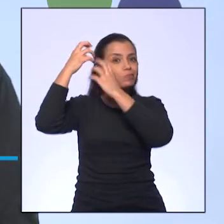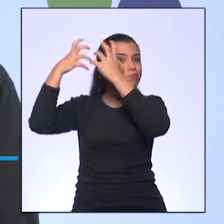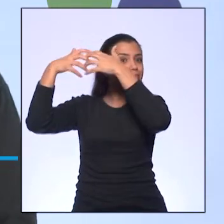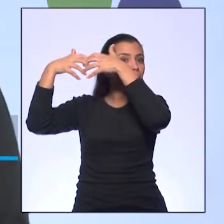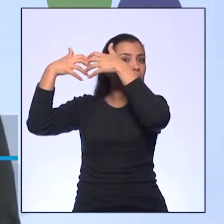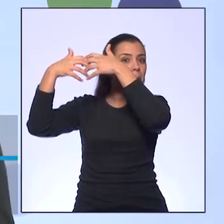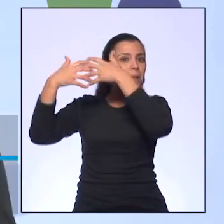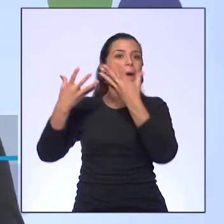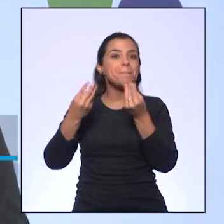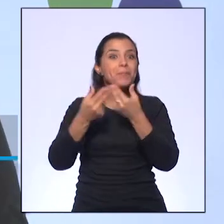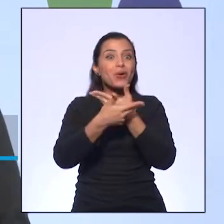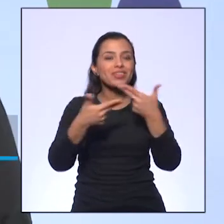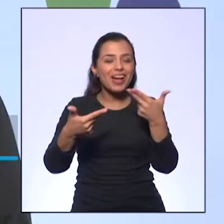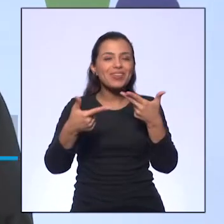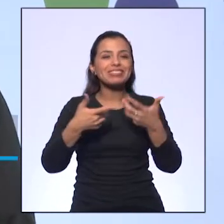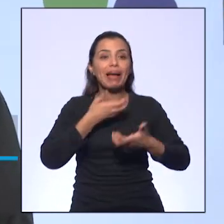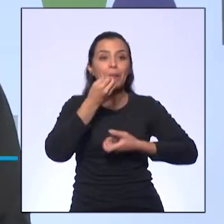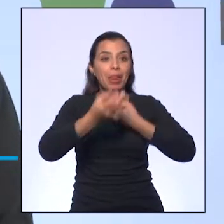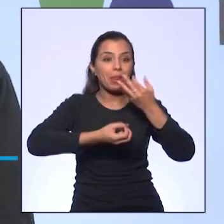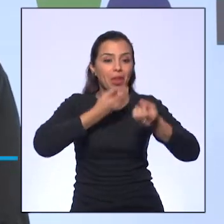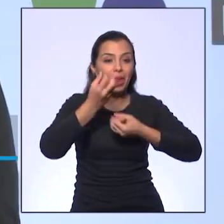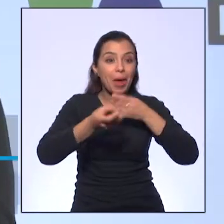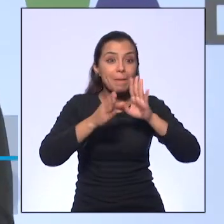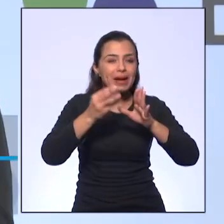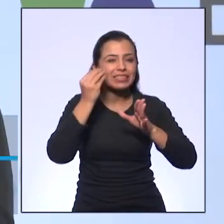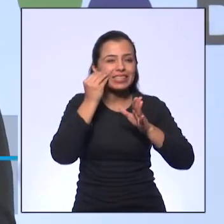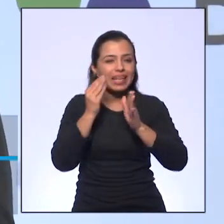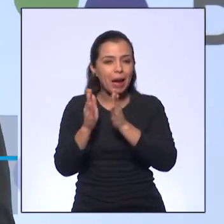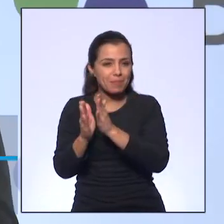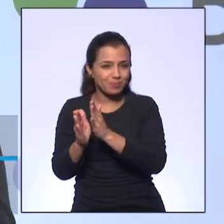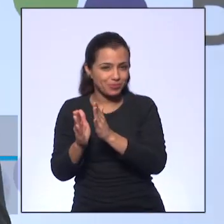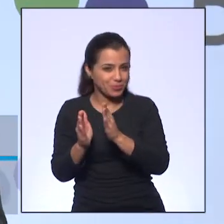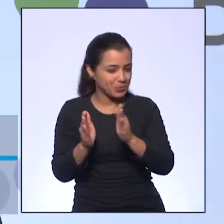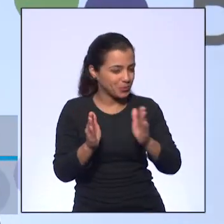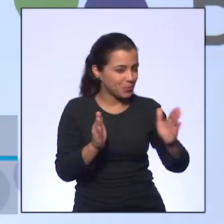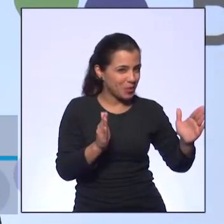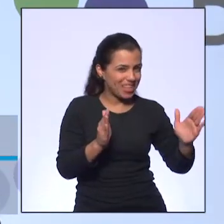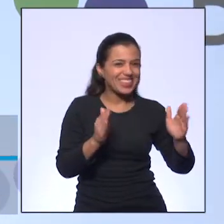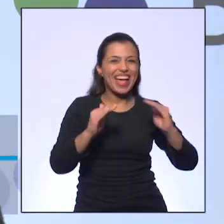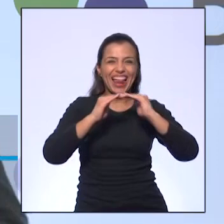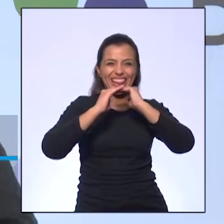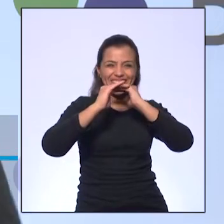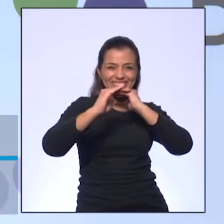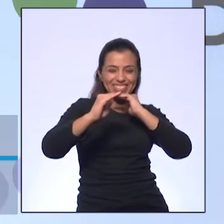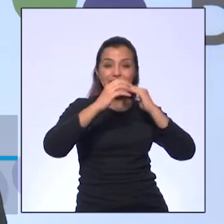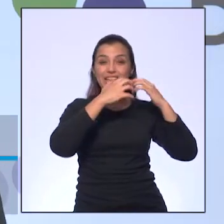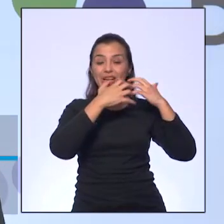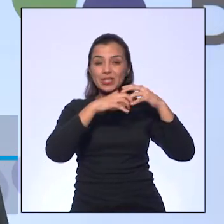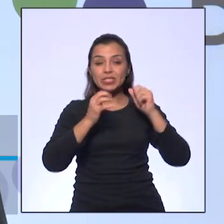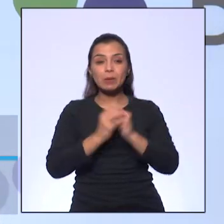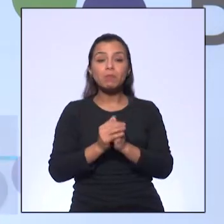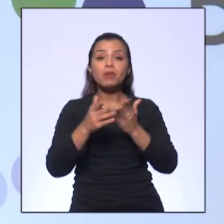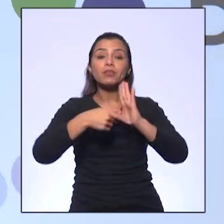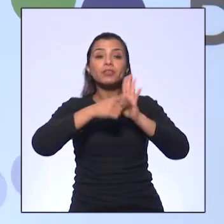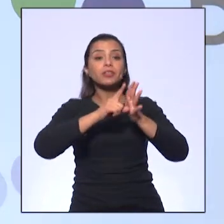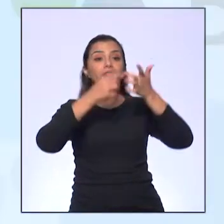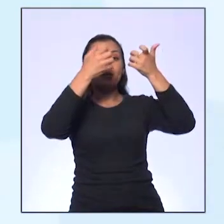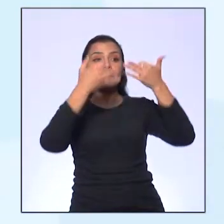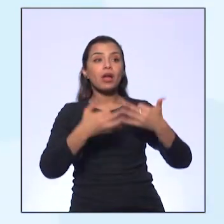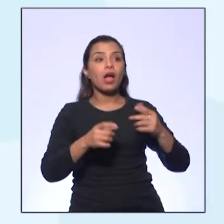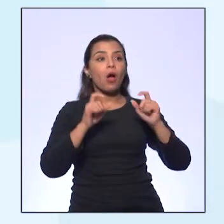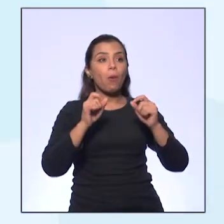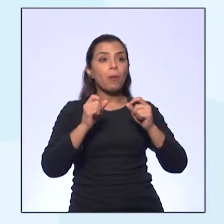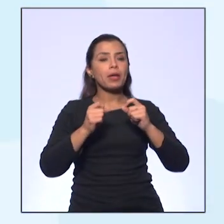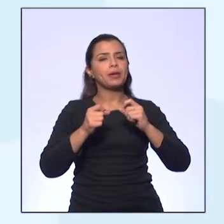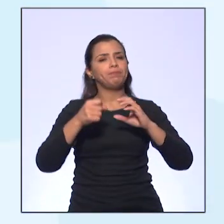vontade de falar cada vez mais e mais e mais, mas vamos tentar seguir a nossa linha de raciocínio aqui. Antes, o que faremos hoje? Nós vamos revisar os